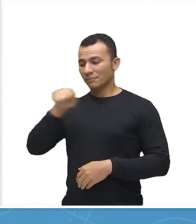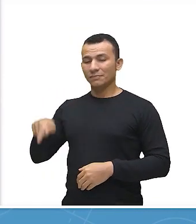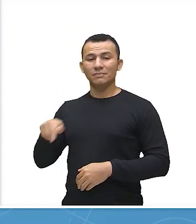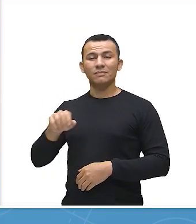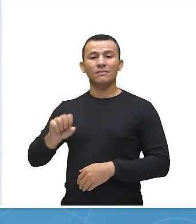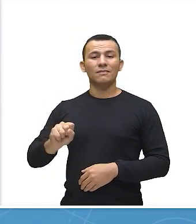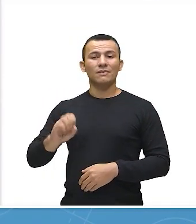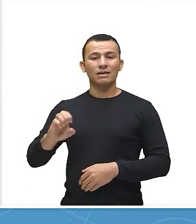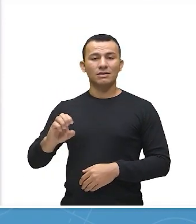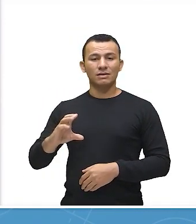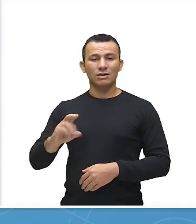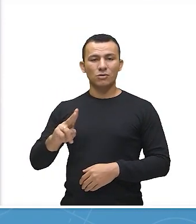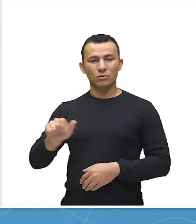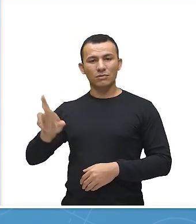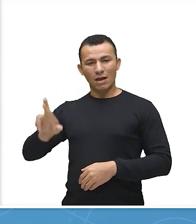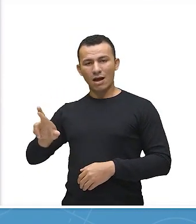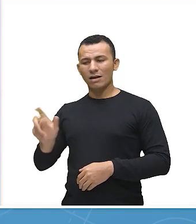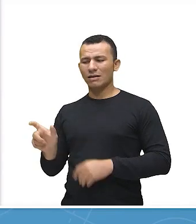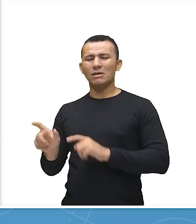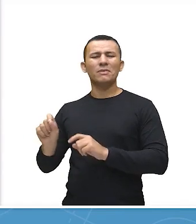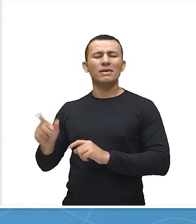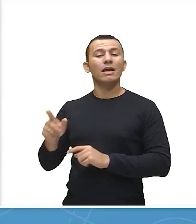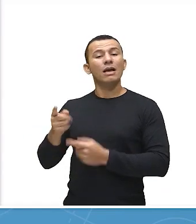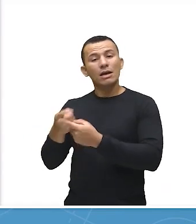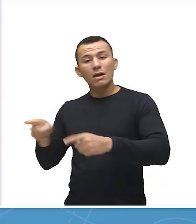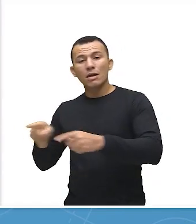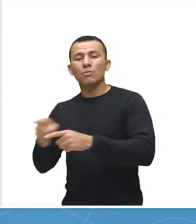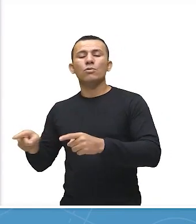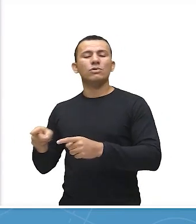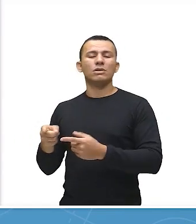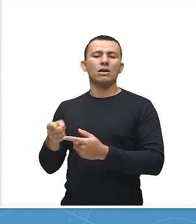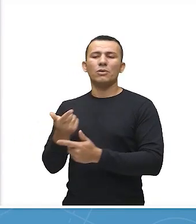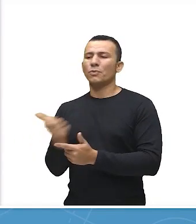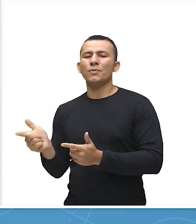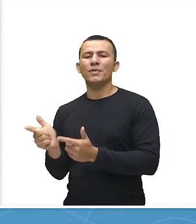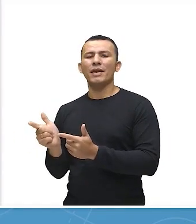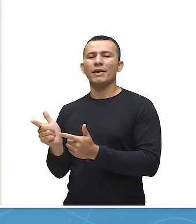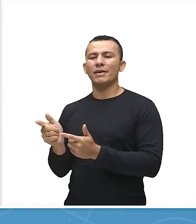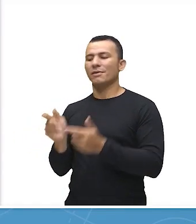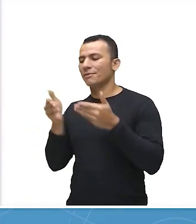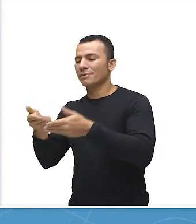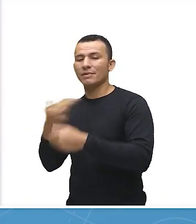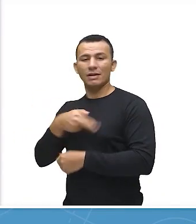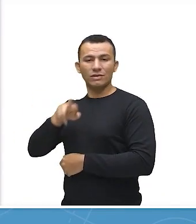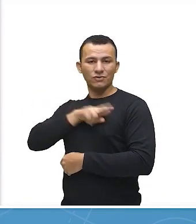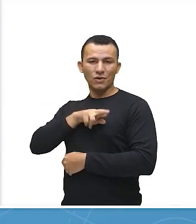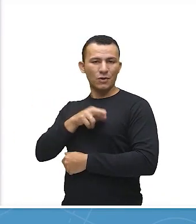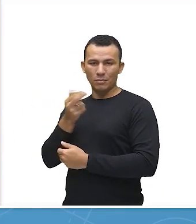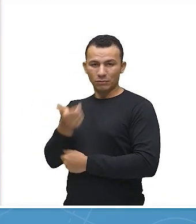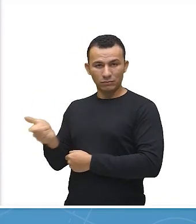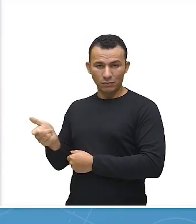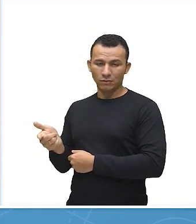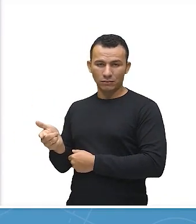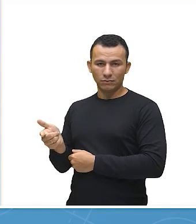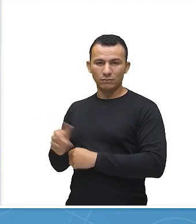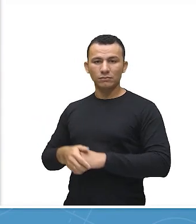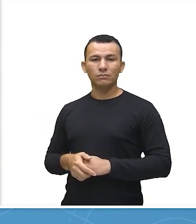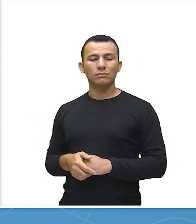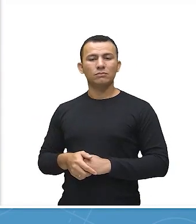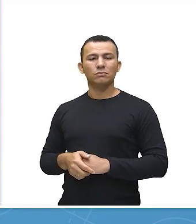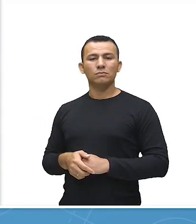nos teatros, nas óperas, elas são músicas populares. E isso quanto ao gênero.